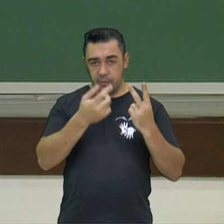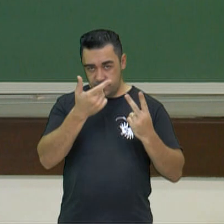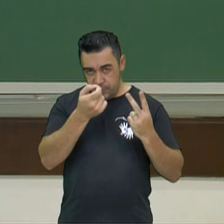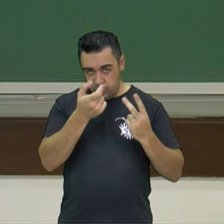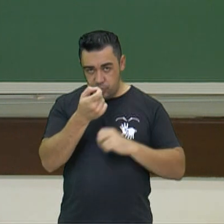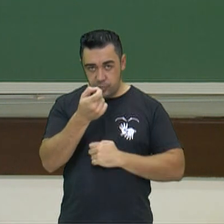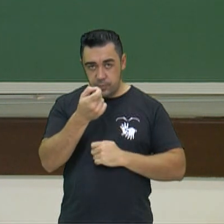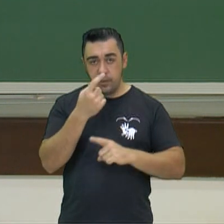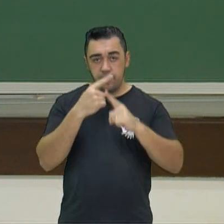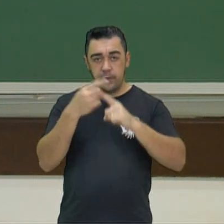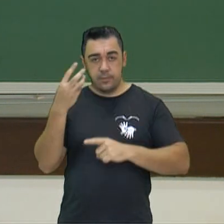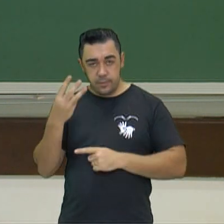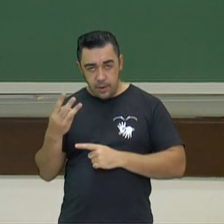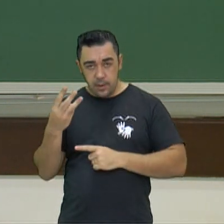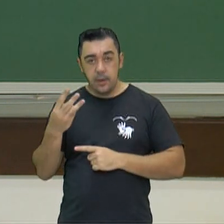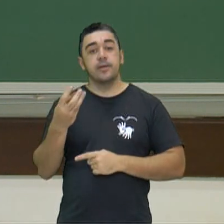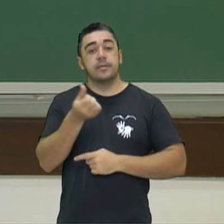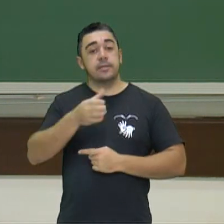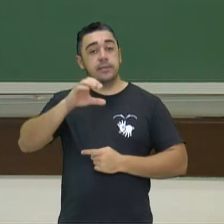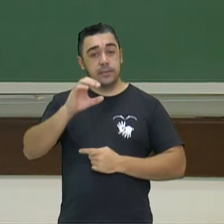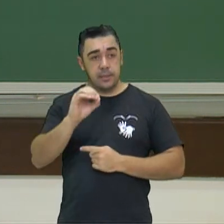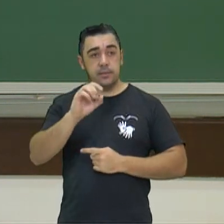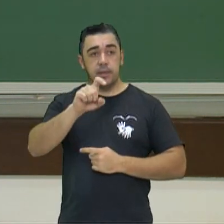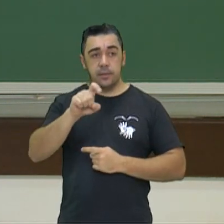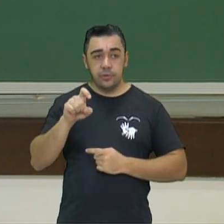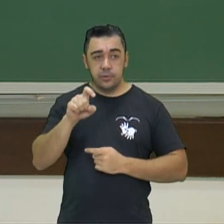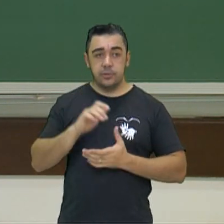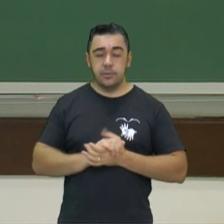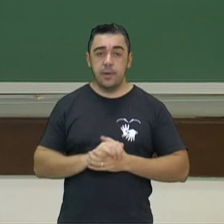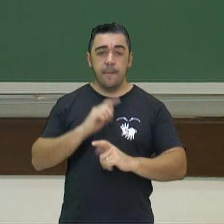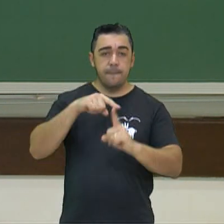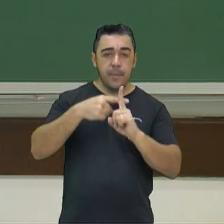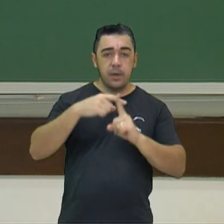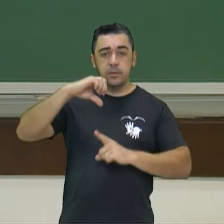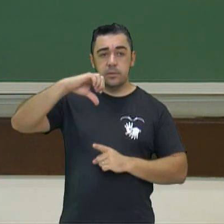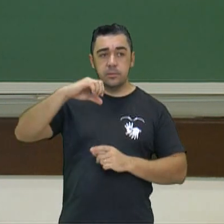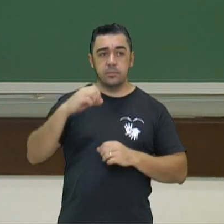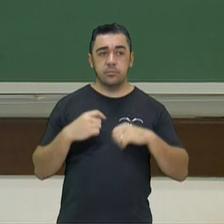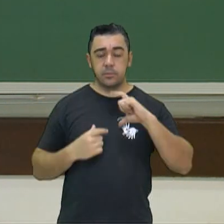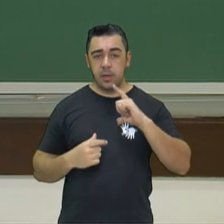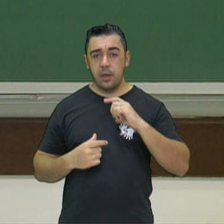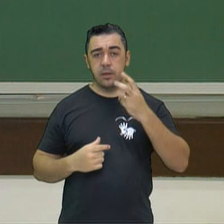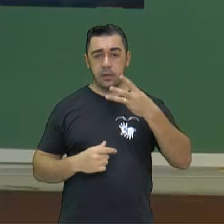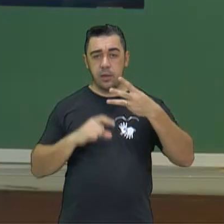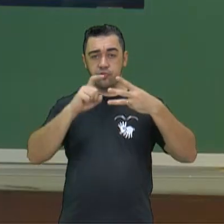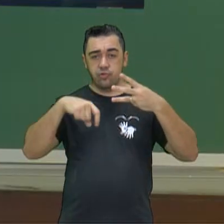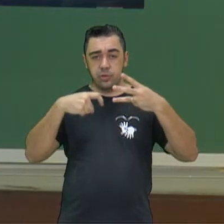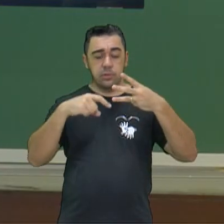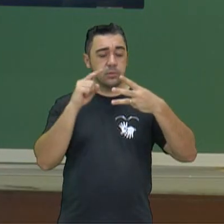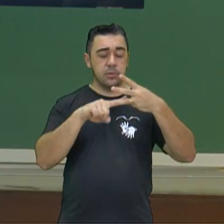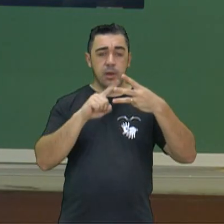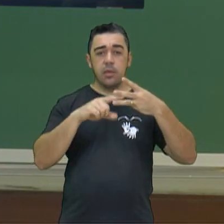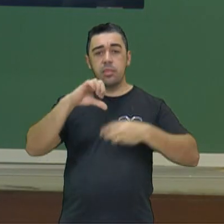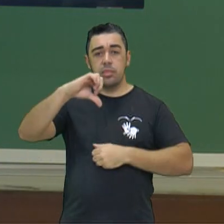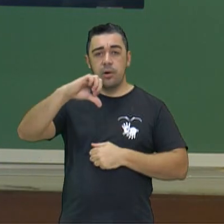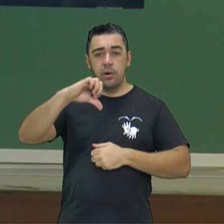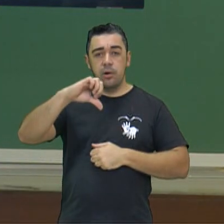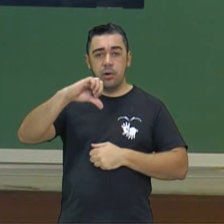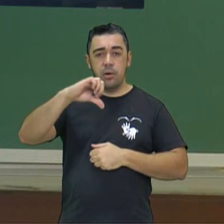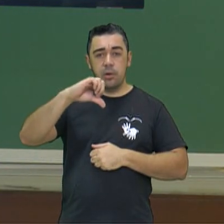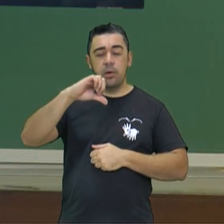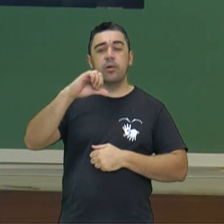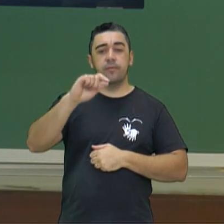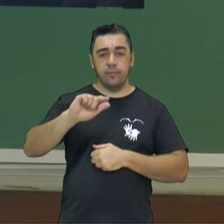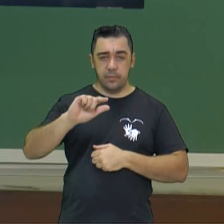10, 20 vezes 3, 60x, mais o quadrado do segundo termo, 3x ao quadrado,